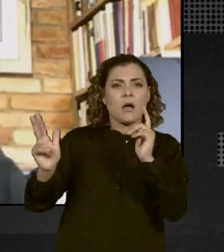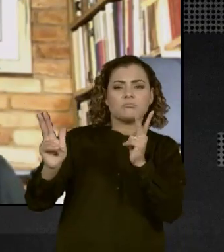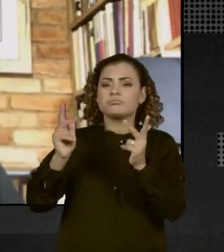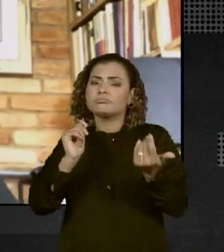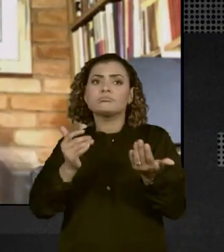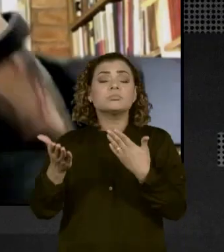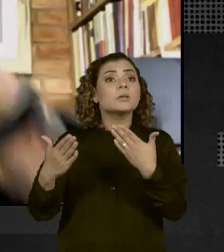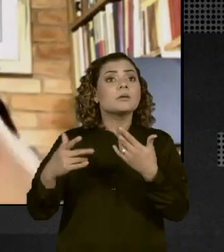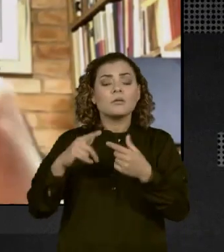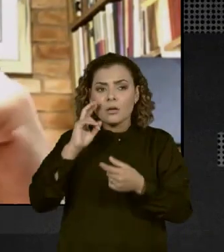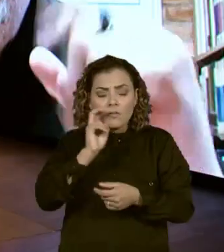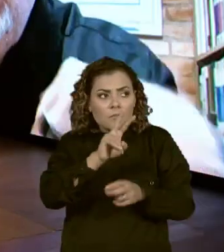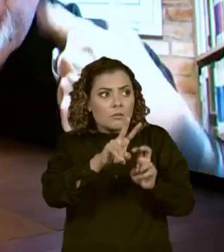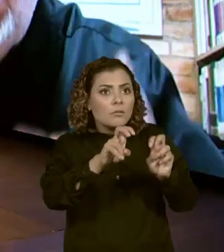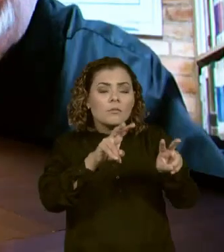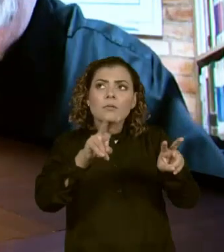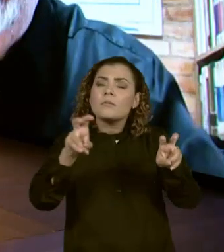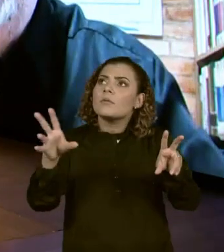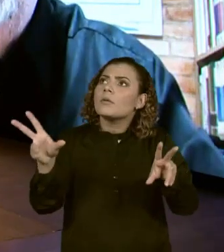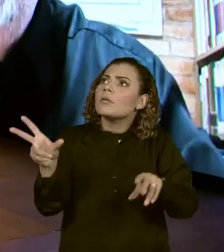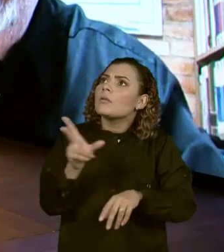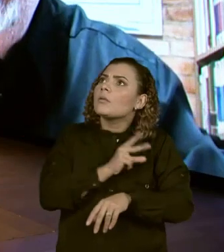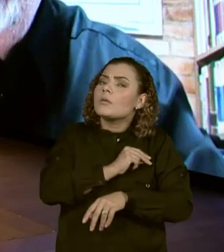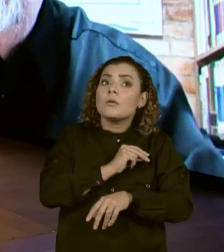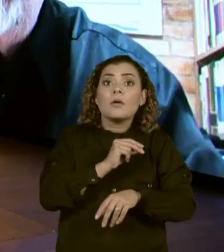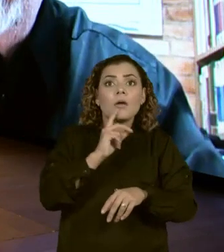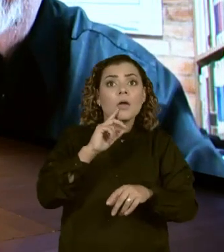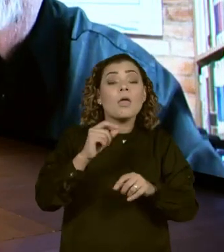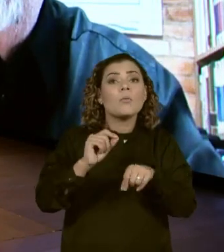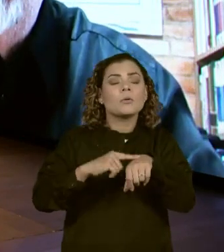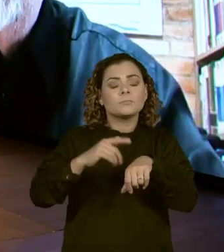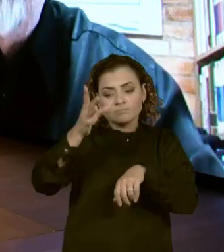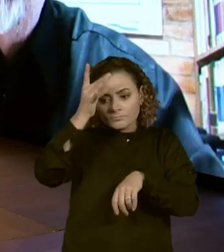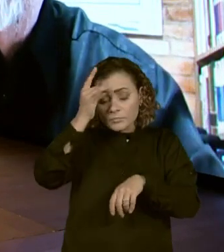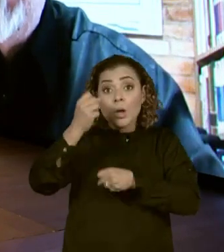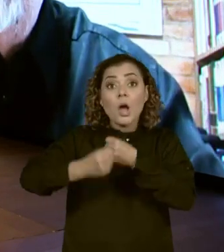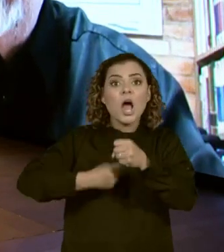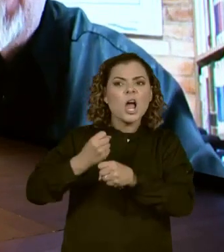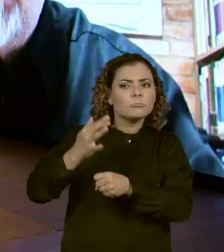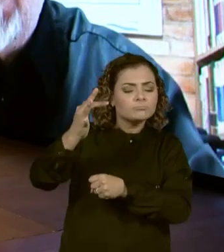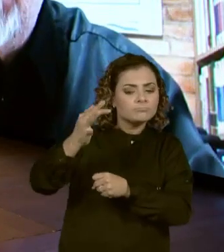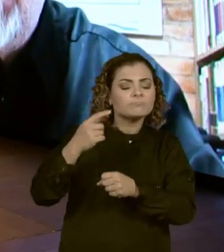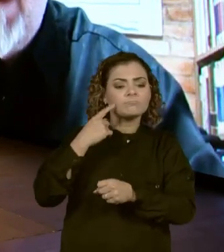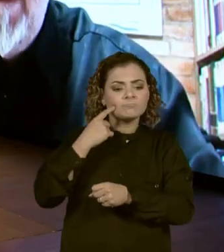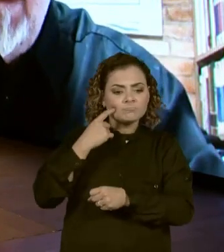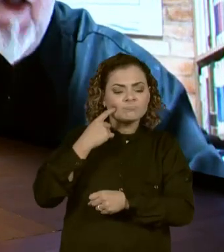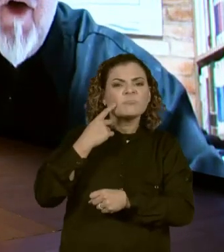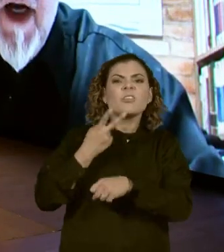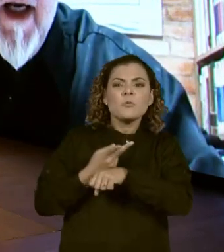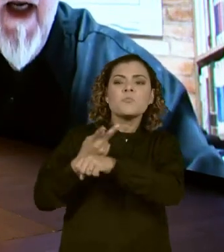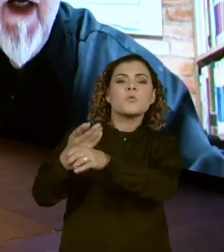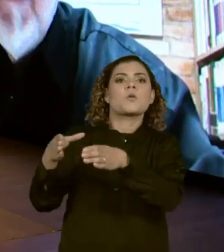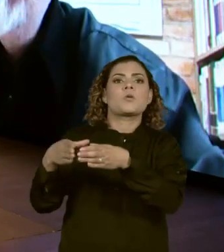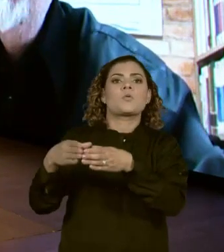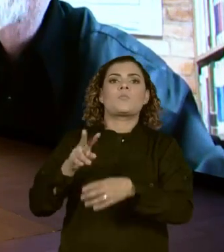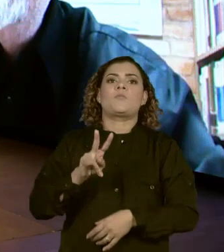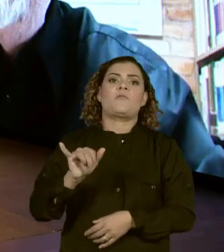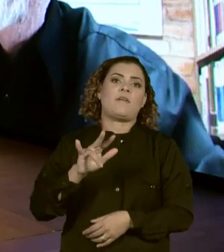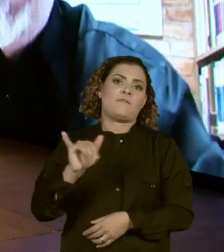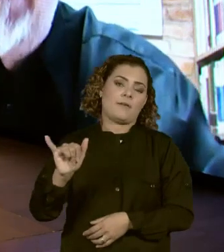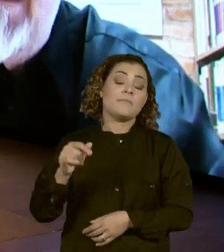eu via a Vai-Vai passar na Avenida São João, eu estava ali com os amigos, mais para lá do que para